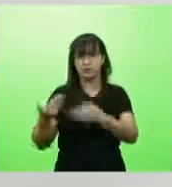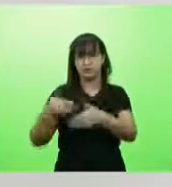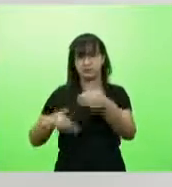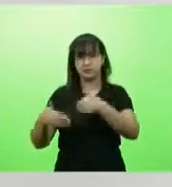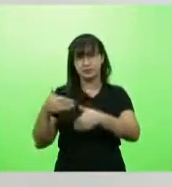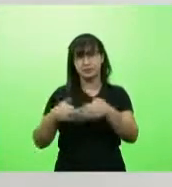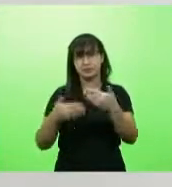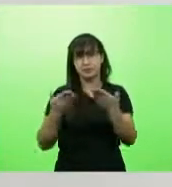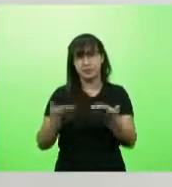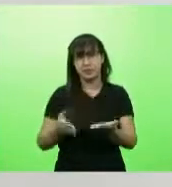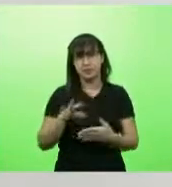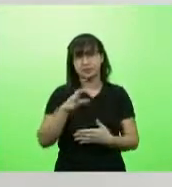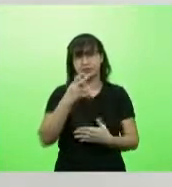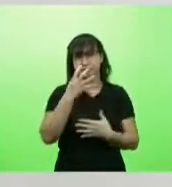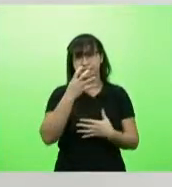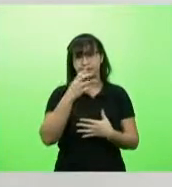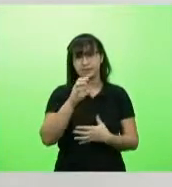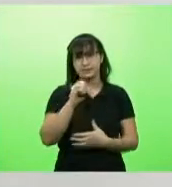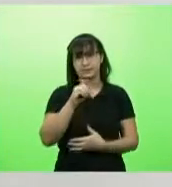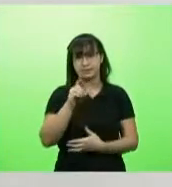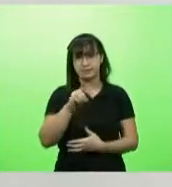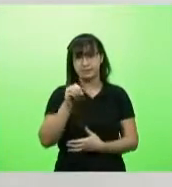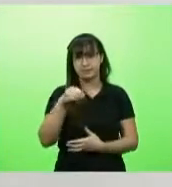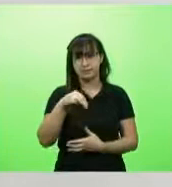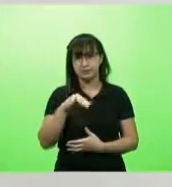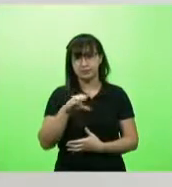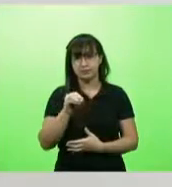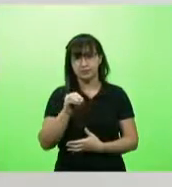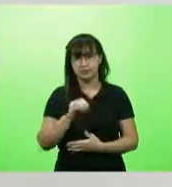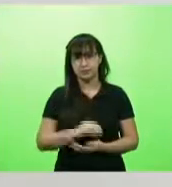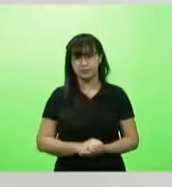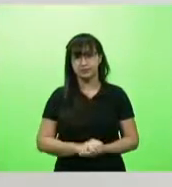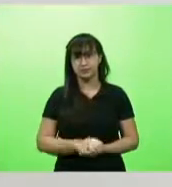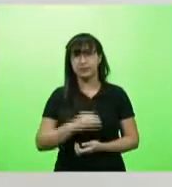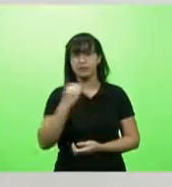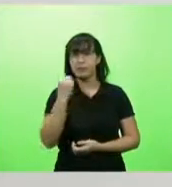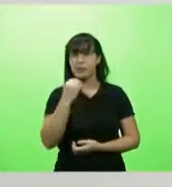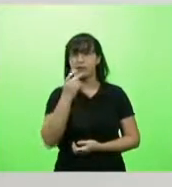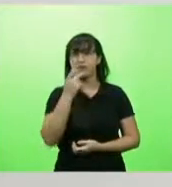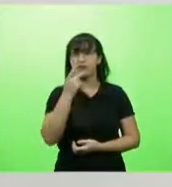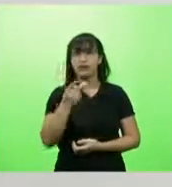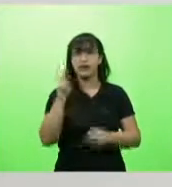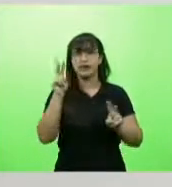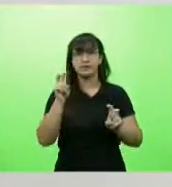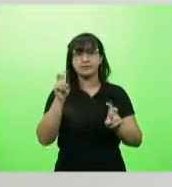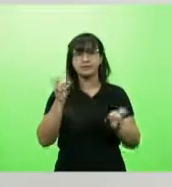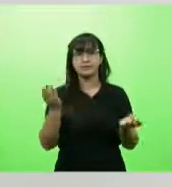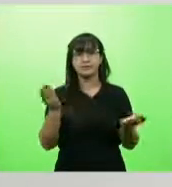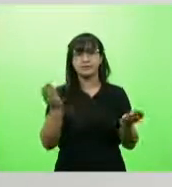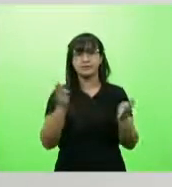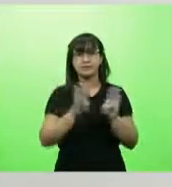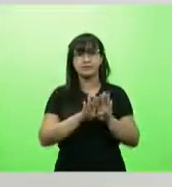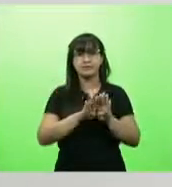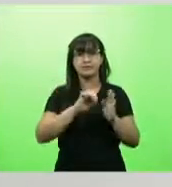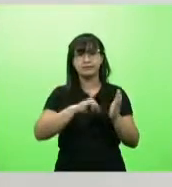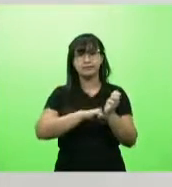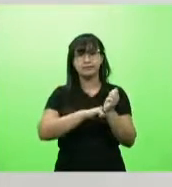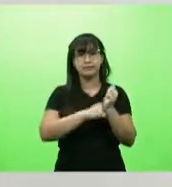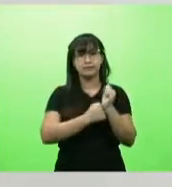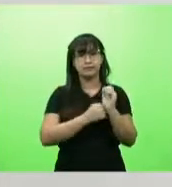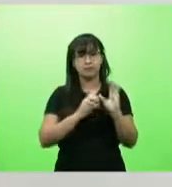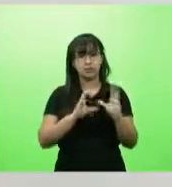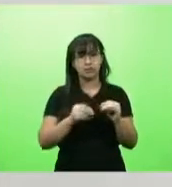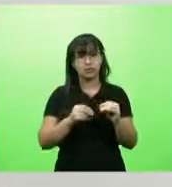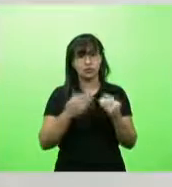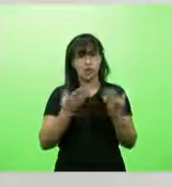ozônio. Eu queria aproveitar e falar um pouquinho sobre lockdown. Na reunião que a deputada Paulinha falou agora